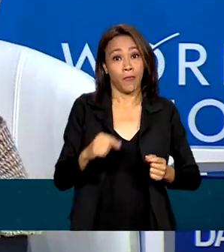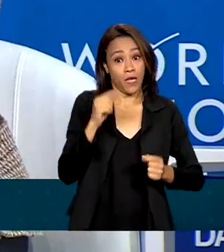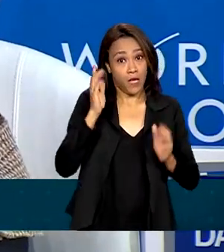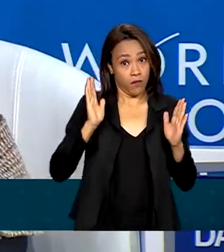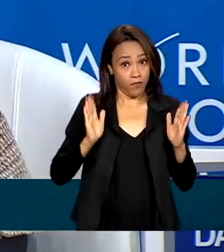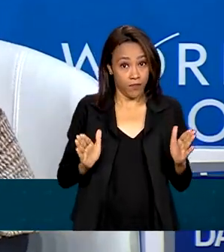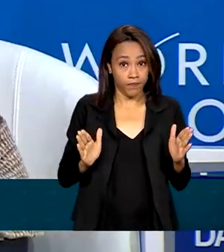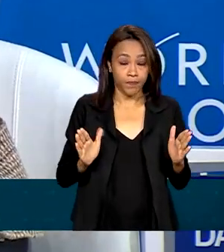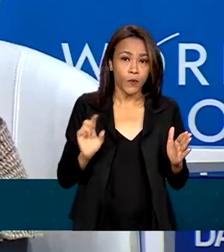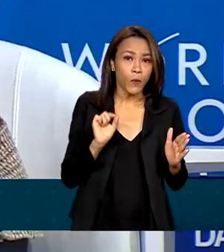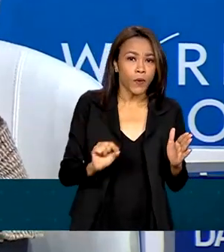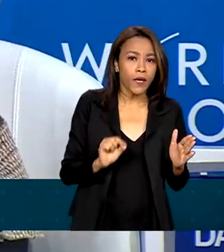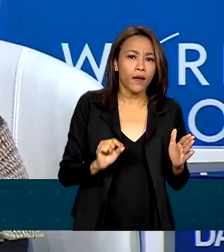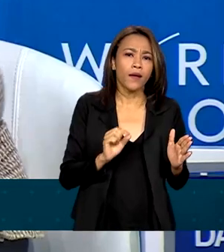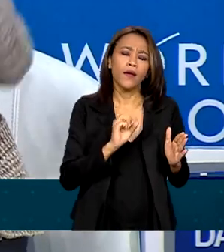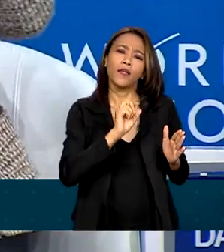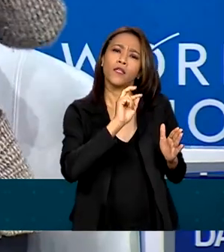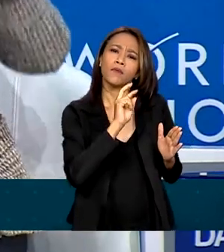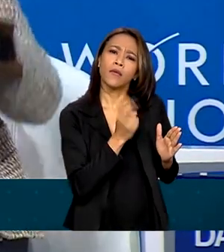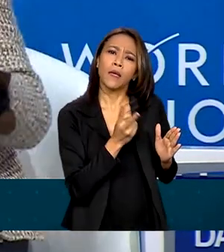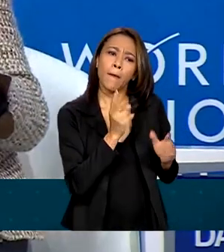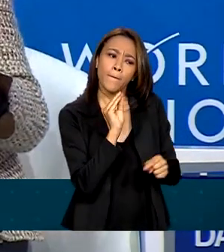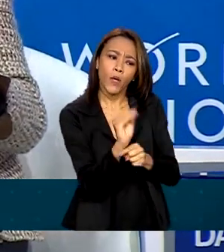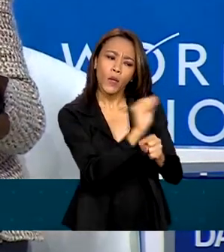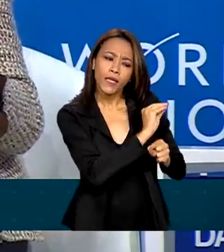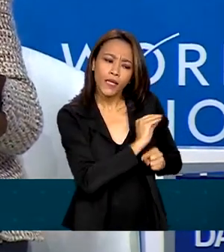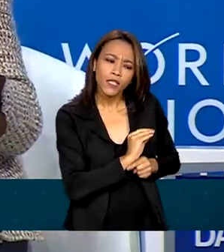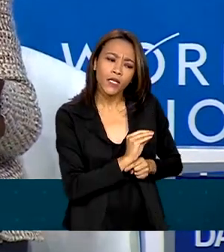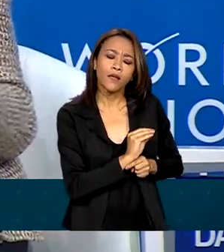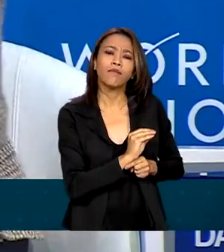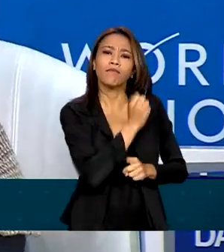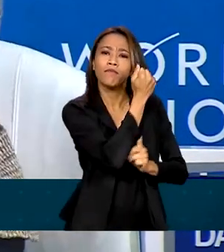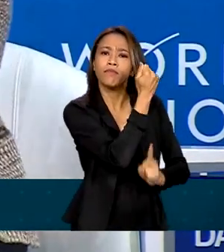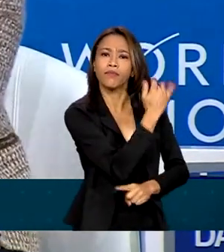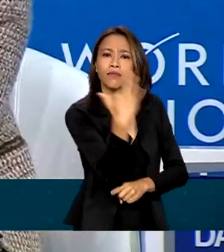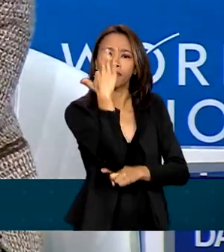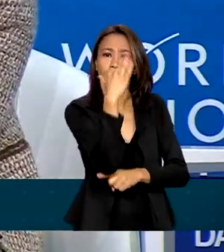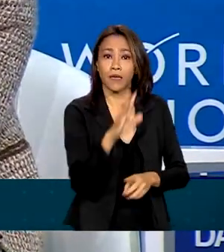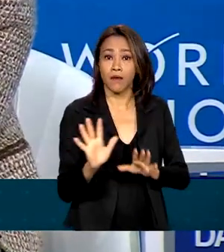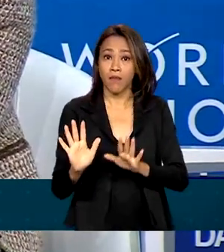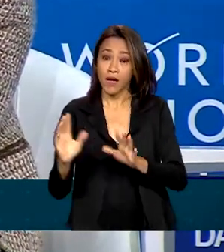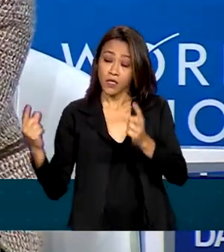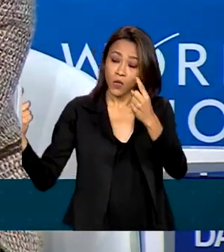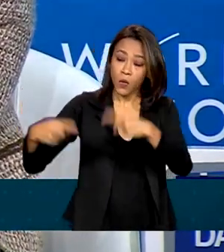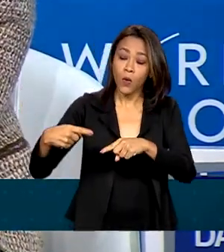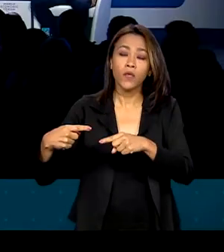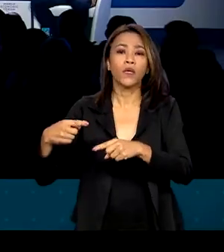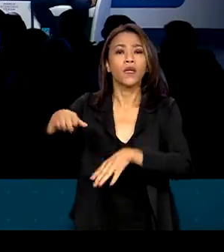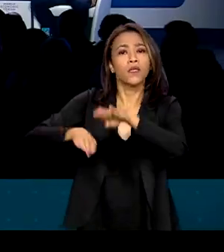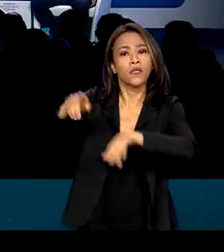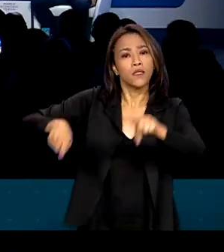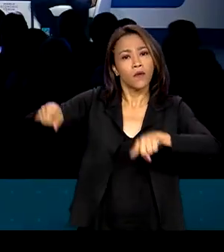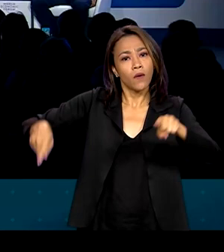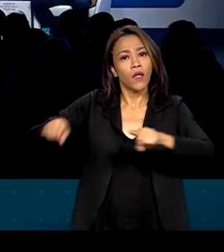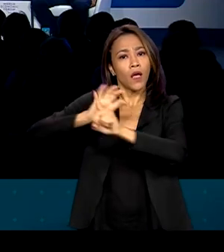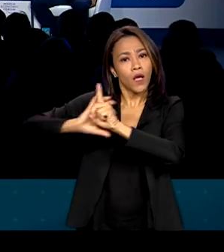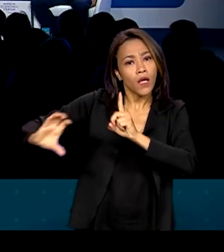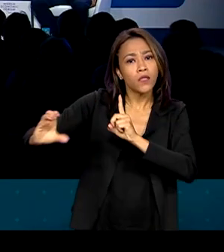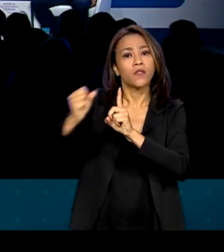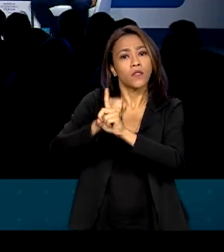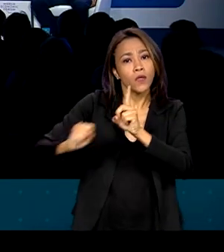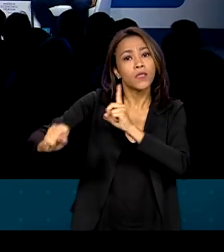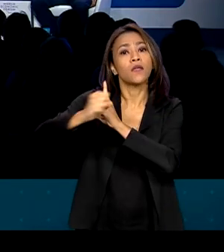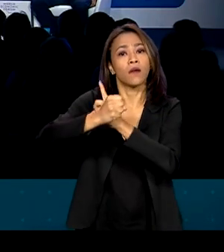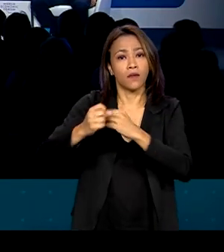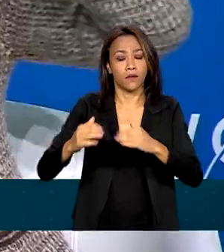trilhos. É o trilho de proteger o meio ambiente, mas de combater as desigualdades. Marina Silva afirmou